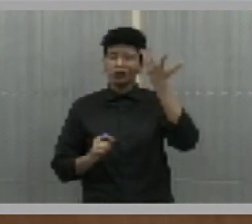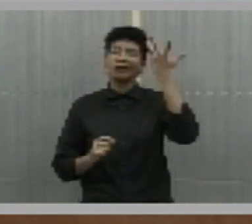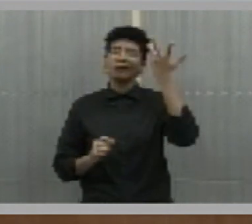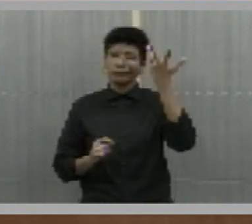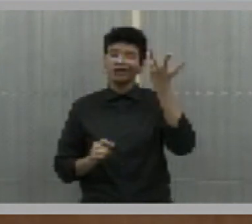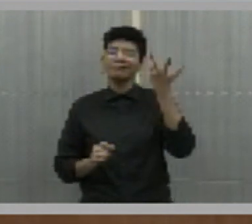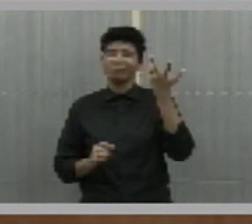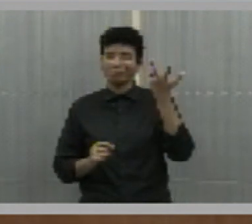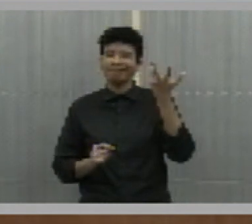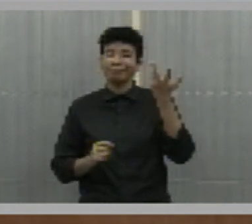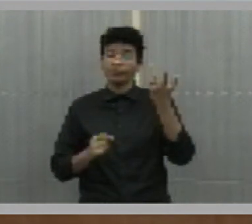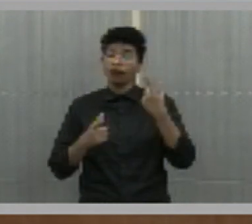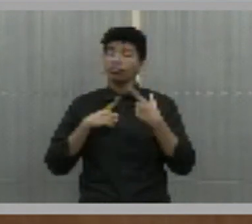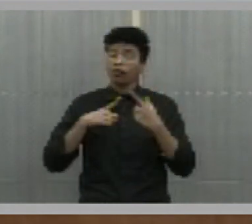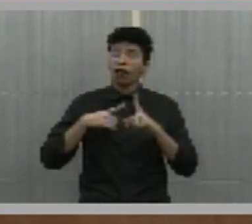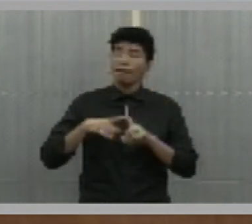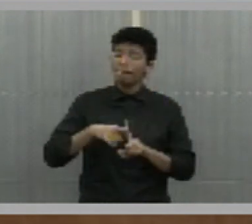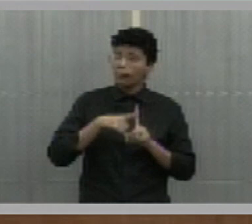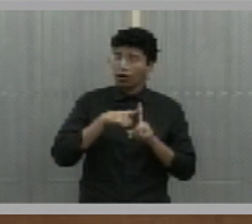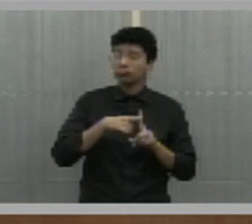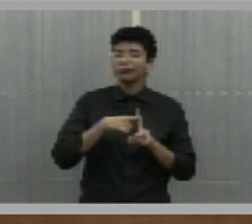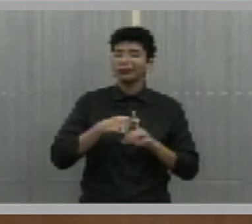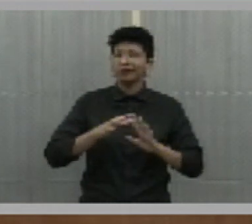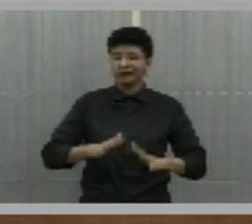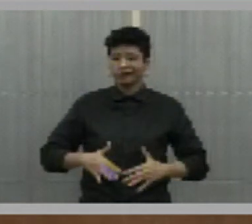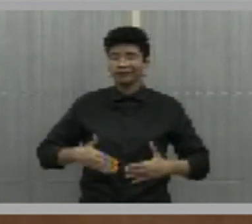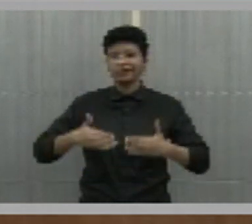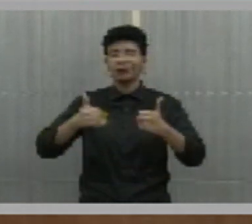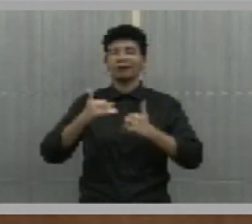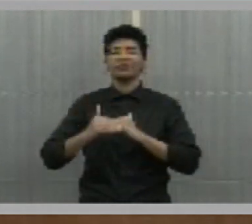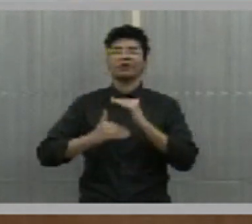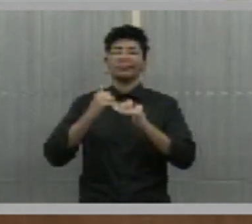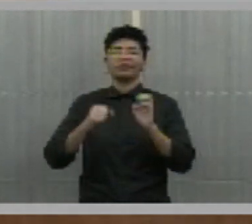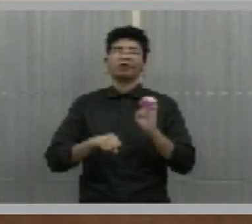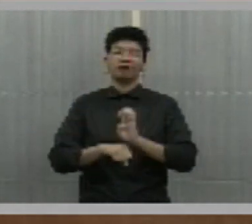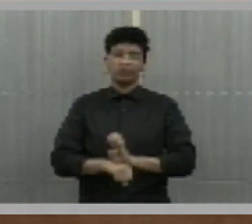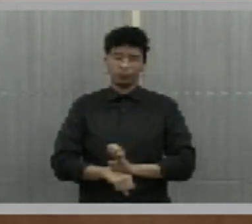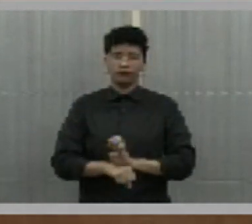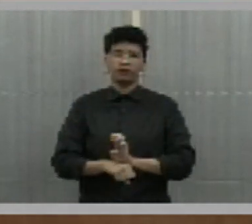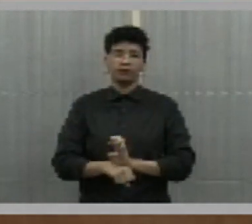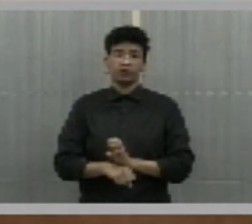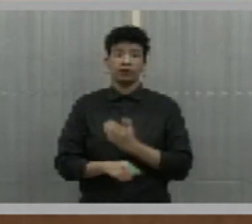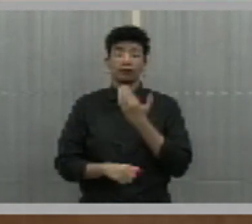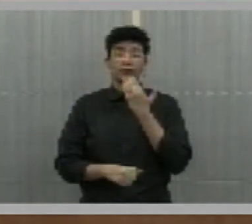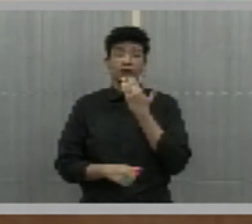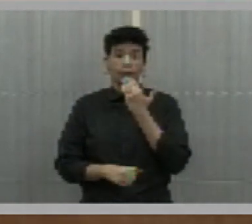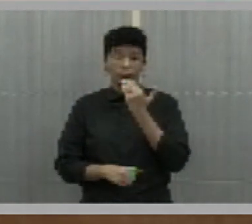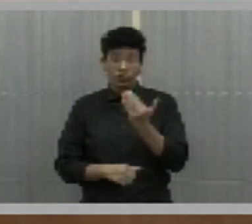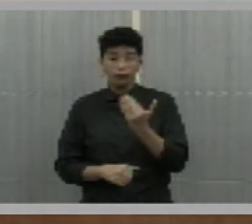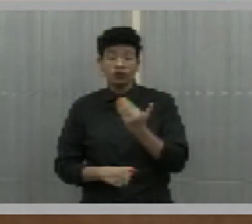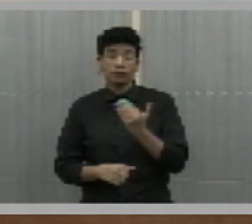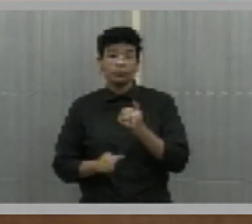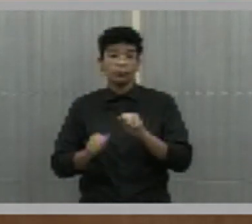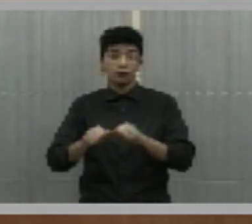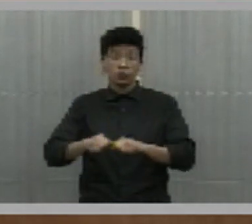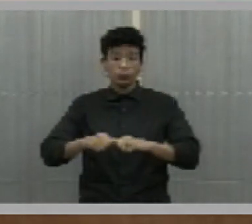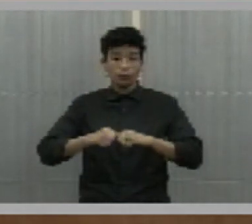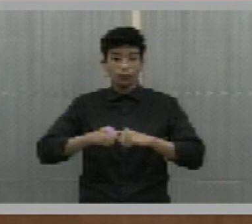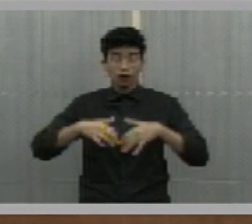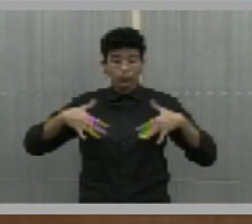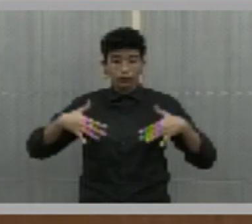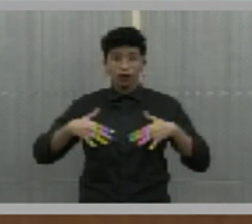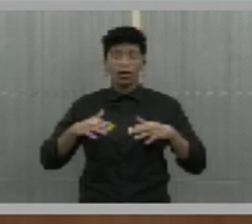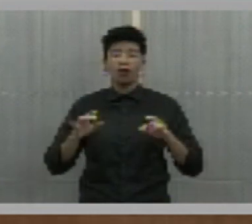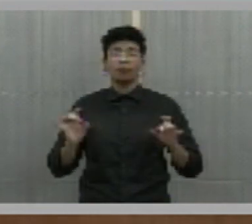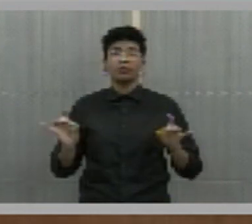tenha resultados efetivos para a melhoria do desenvolvimento do nosso Estado. Peço permissão ao plenário para suspender o